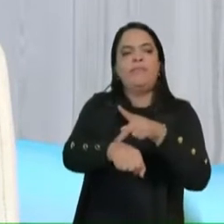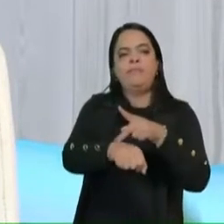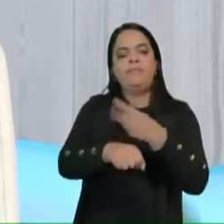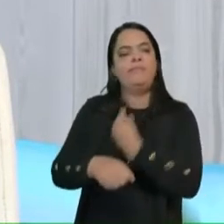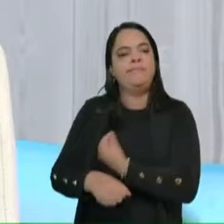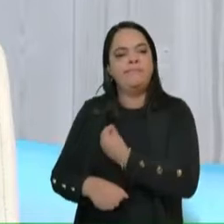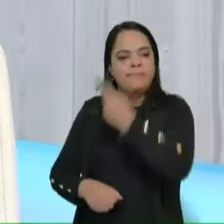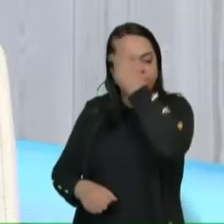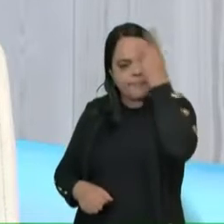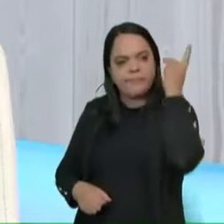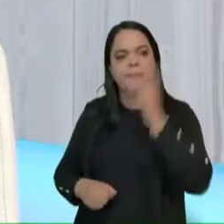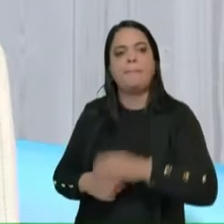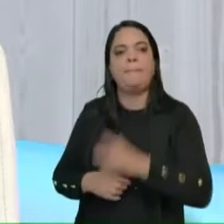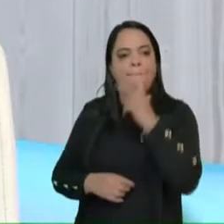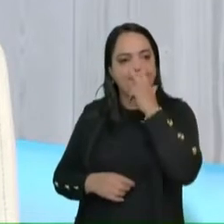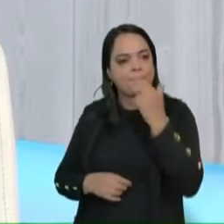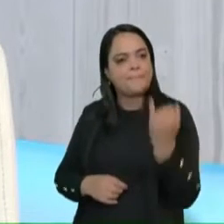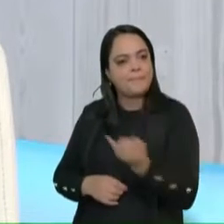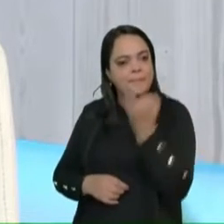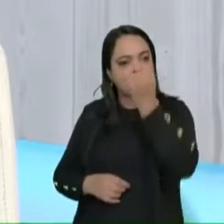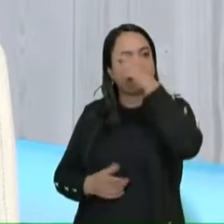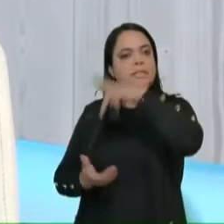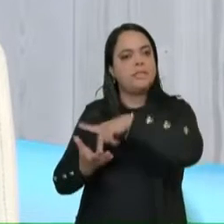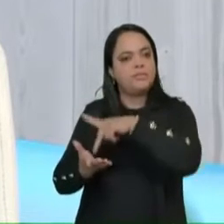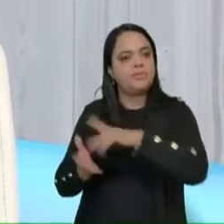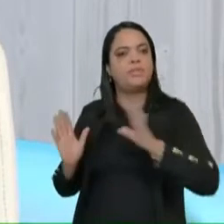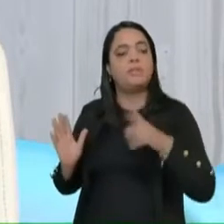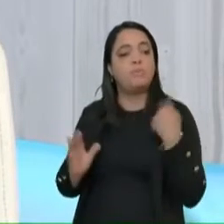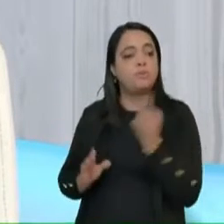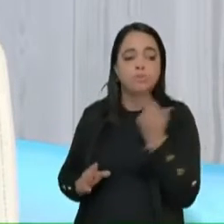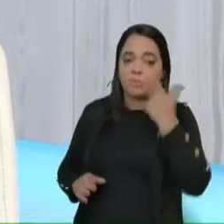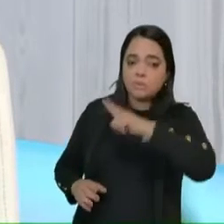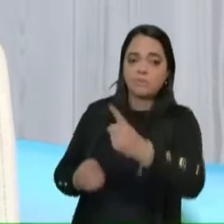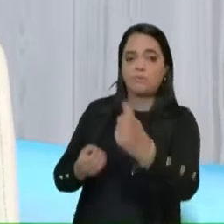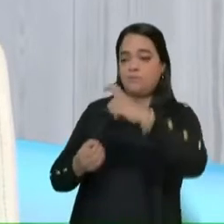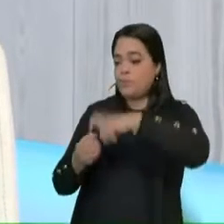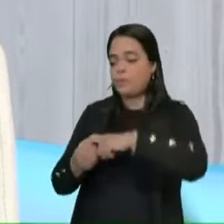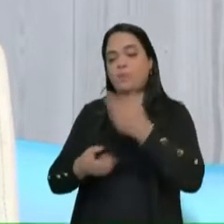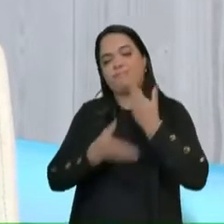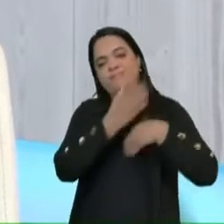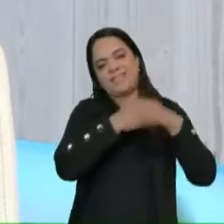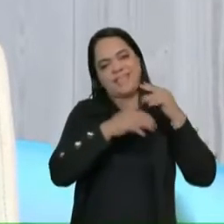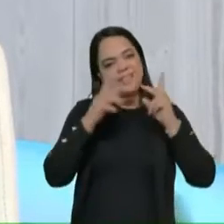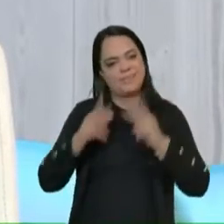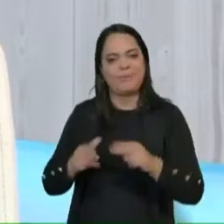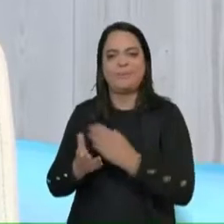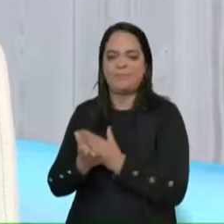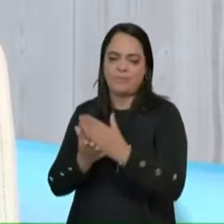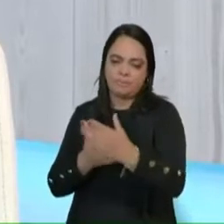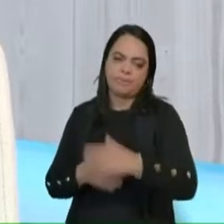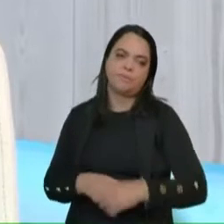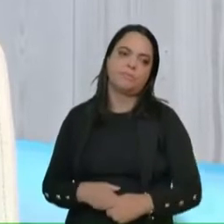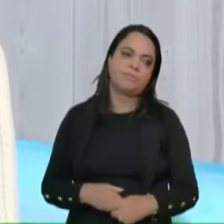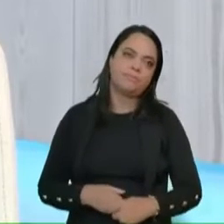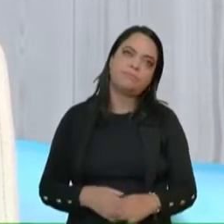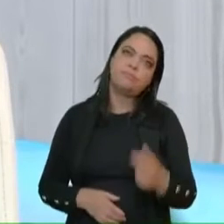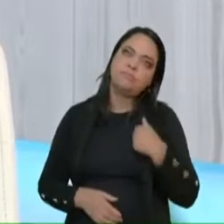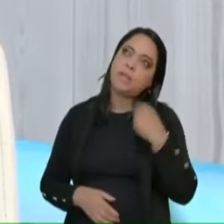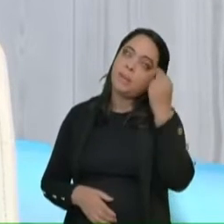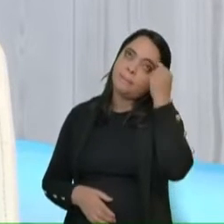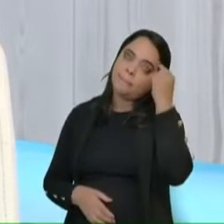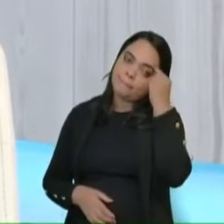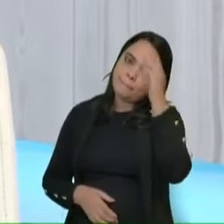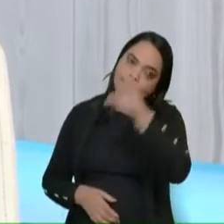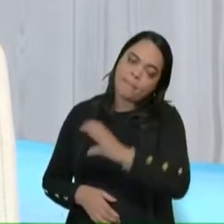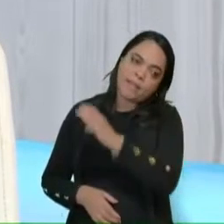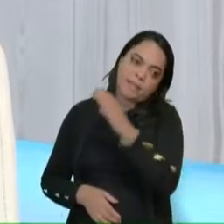né isso acho que é muito importante também para que a gente possa voltar às Origens né hoje eh penso que o